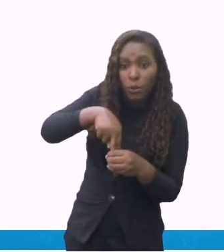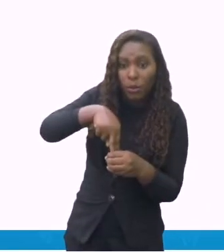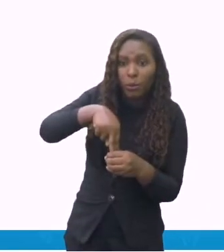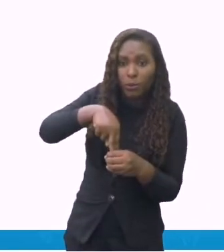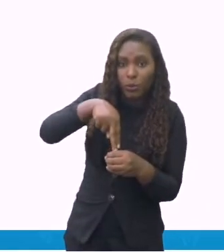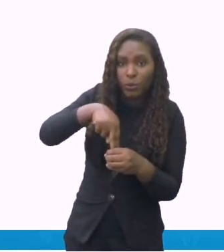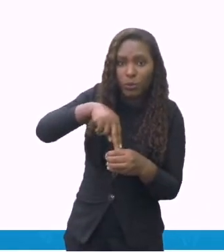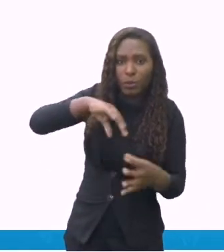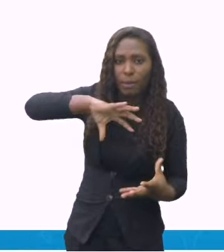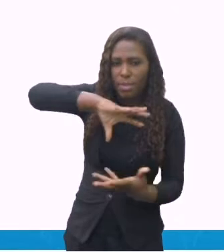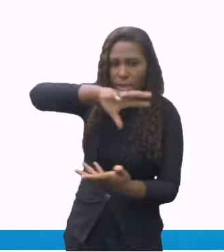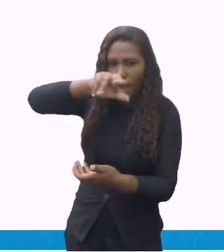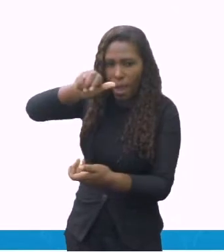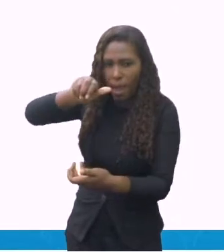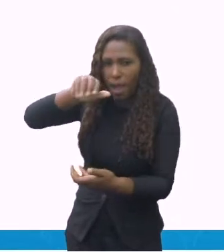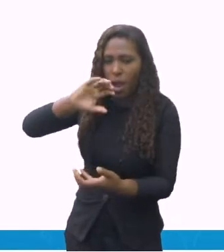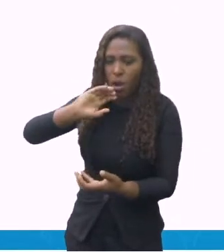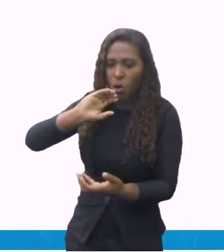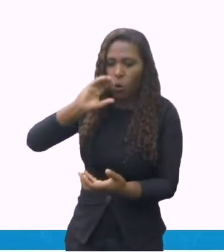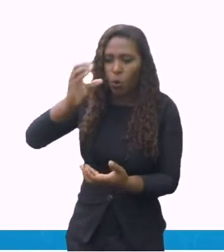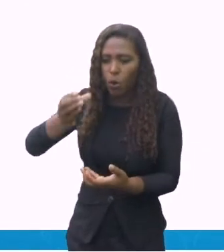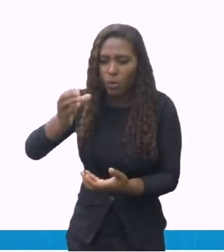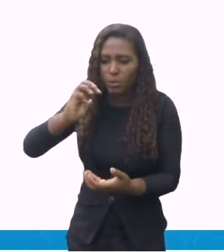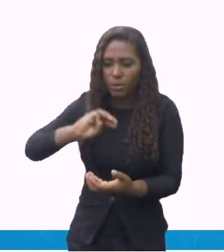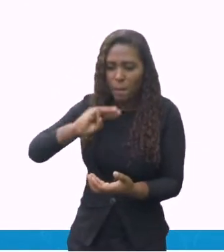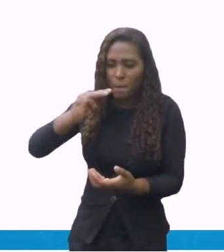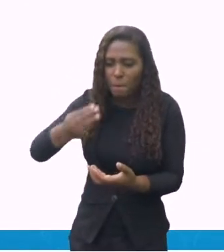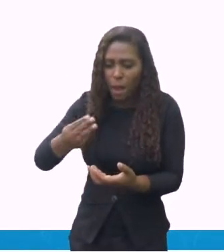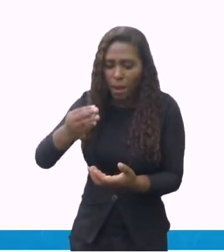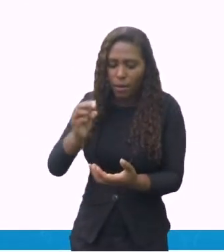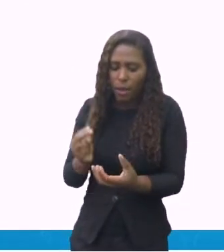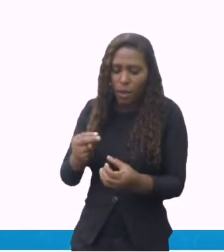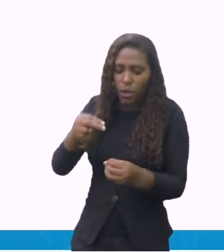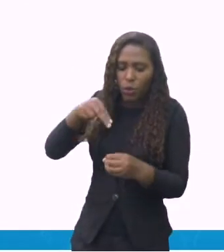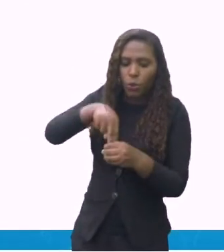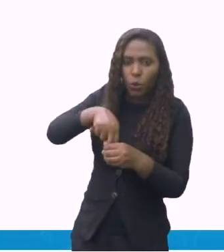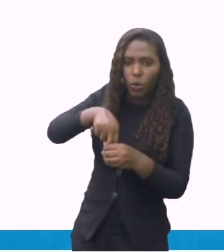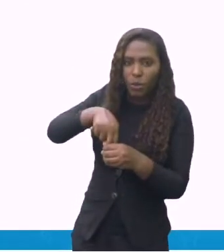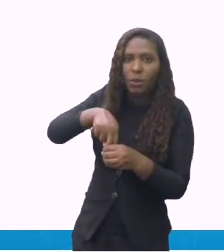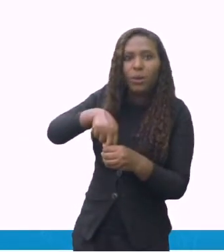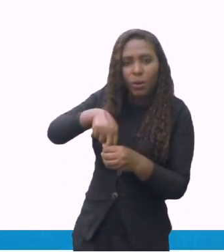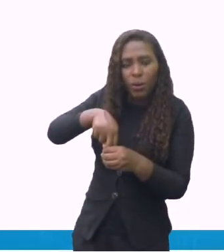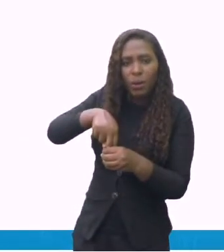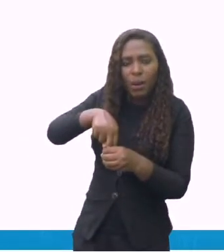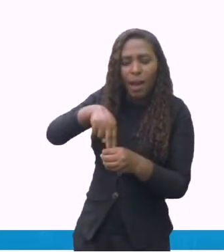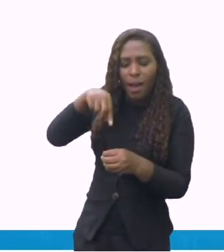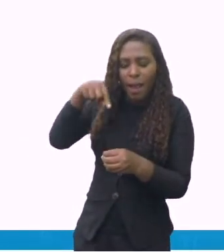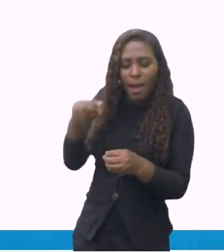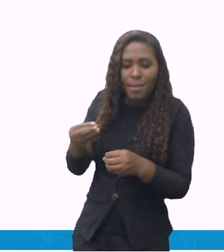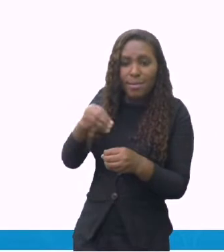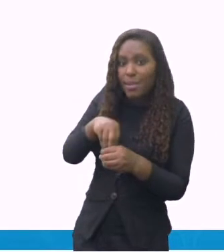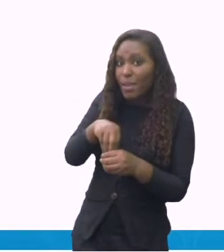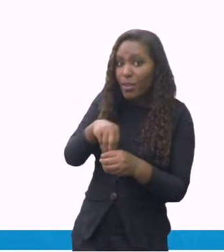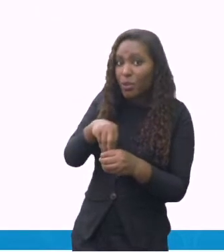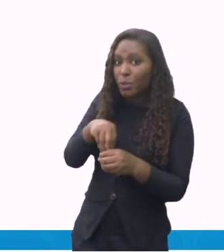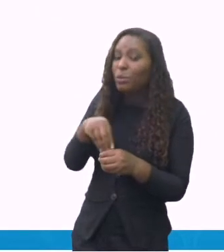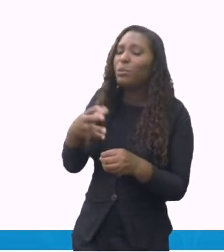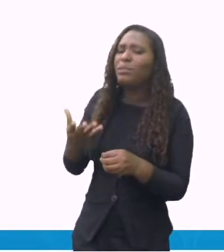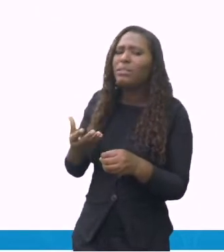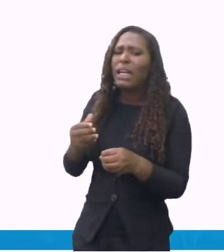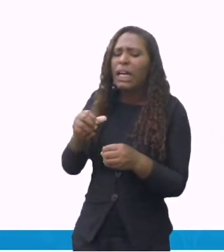de solidificação abaixo da crosta terrestre. Acertou? O resfriamento é mais